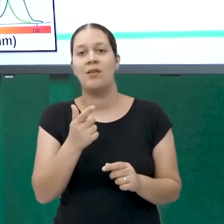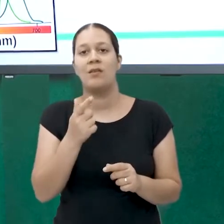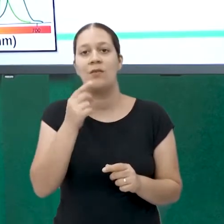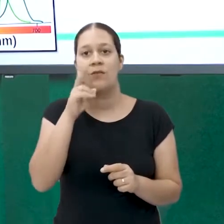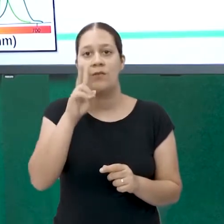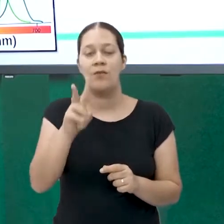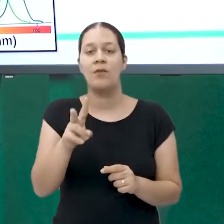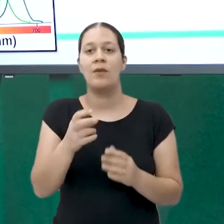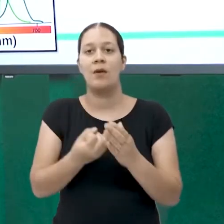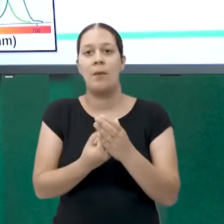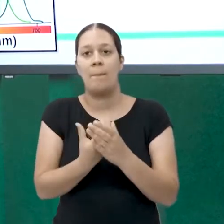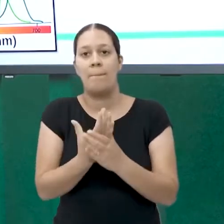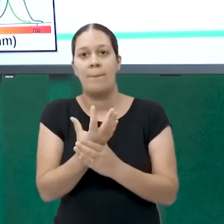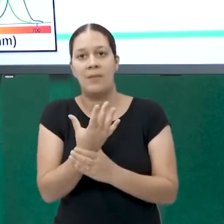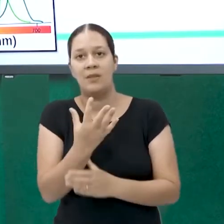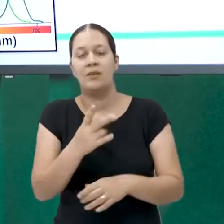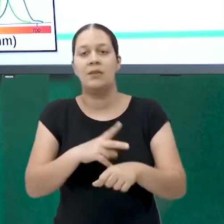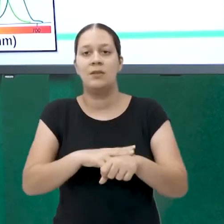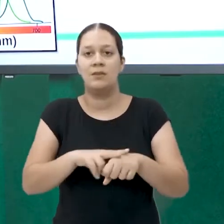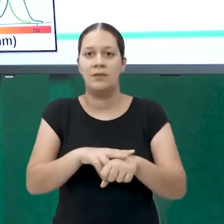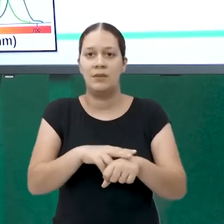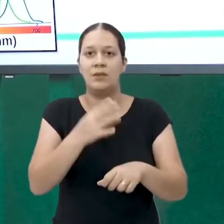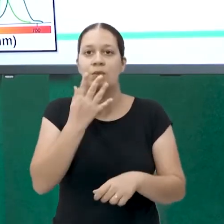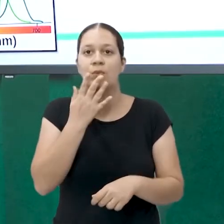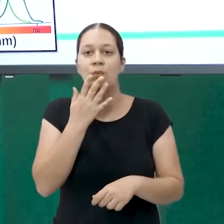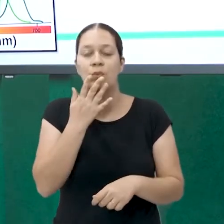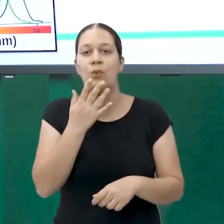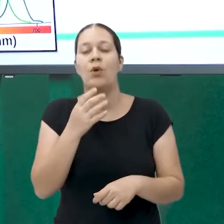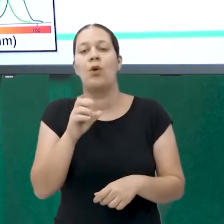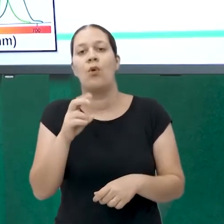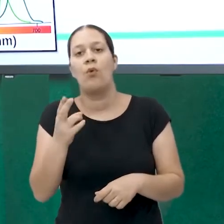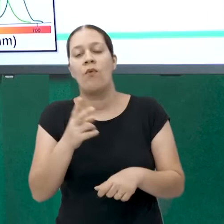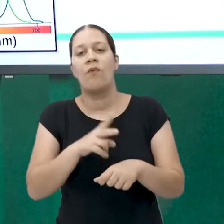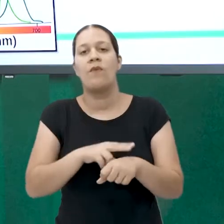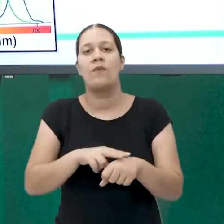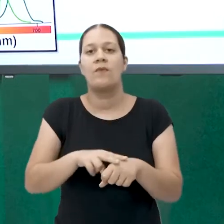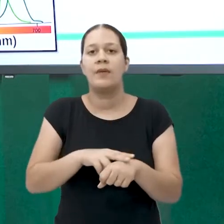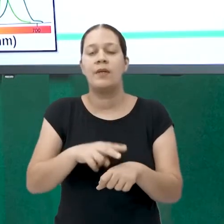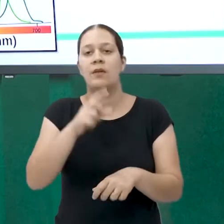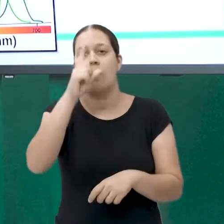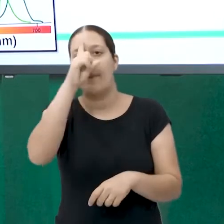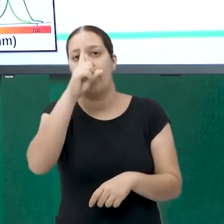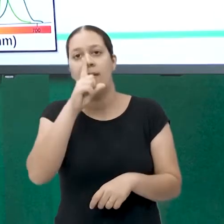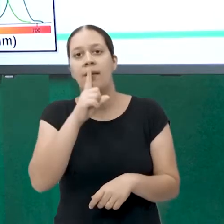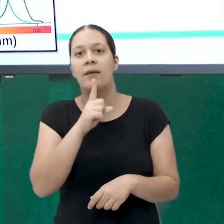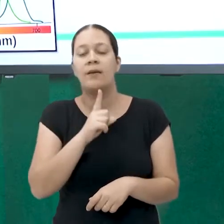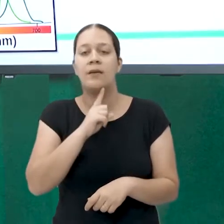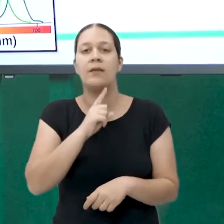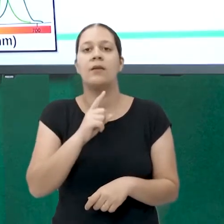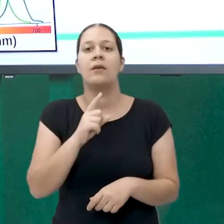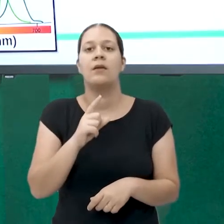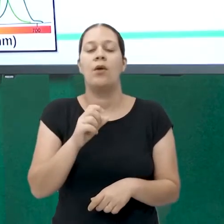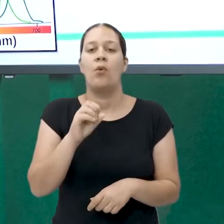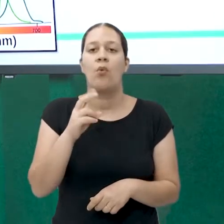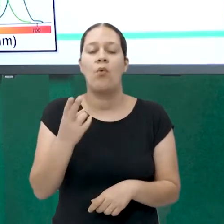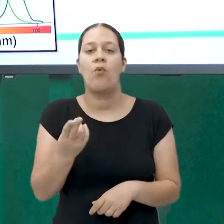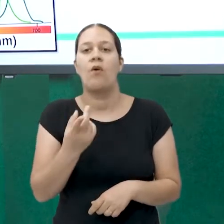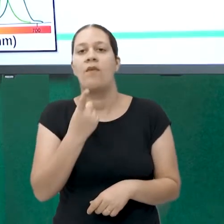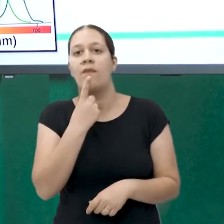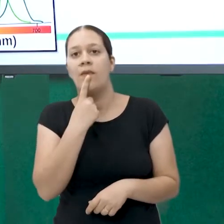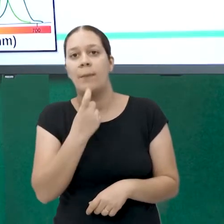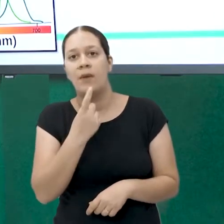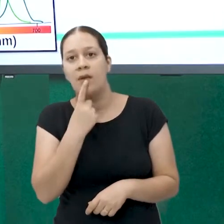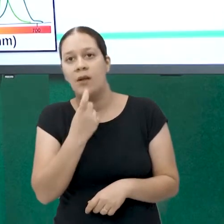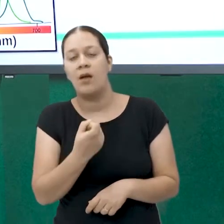retorna. Por isso você consegue ver a planta e a planta fica verde. Ok? Ou fica verde, ou fica amarela,